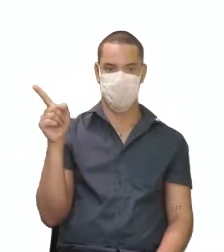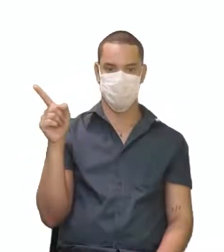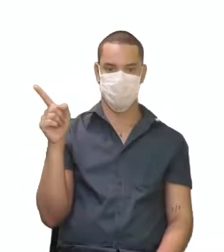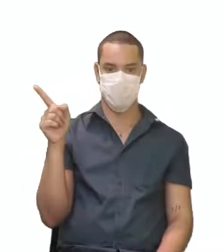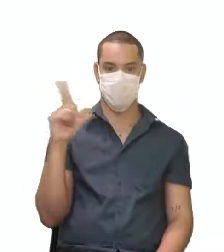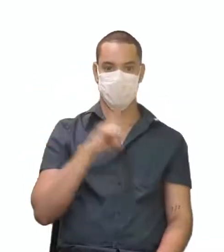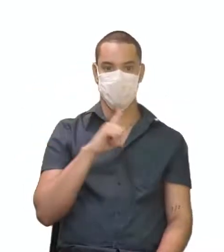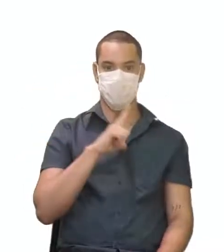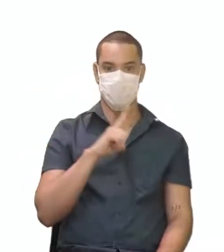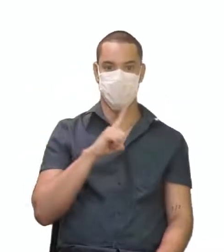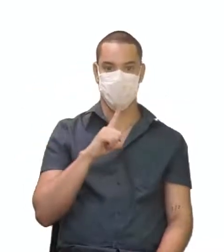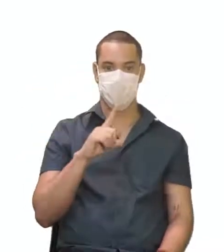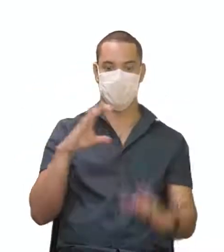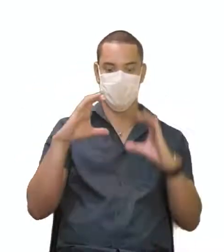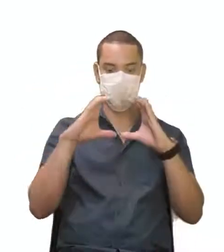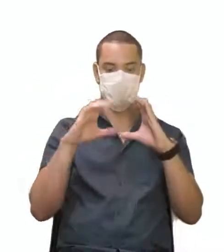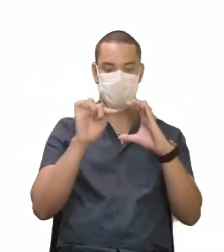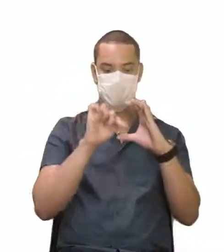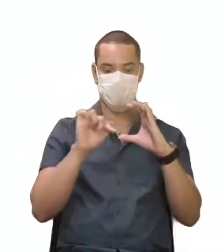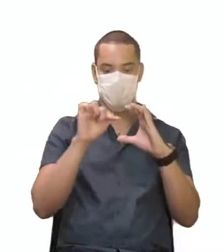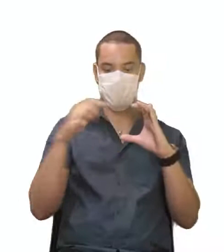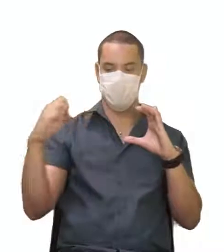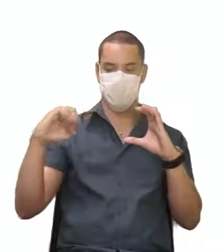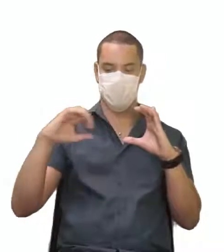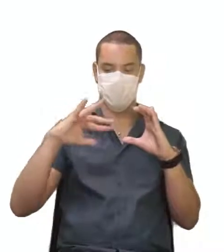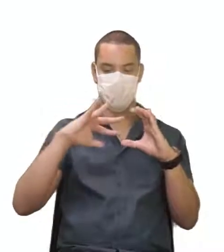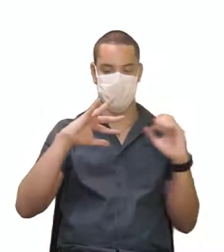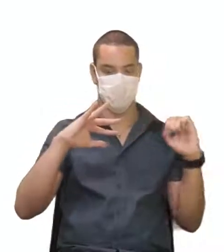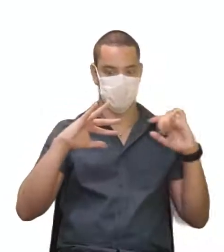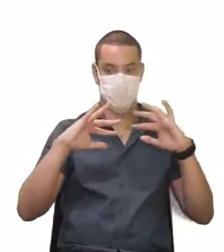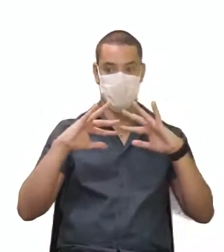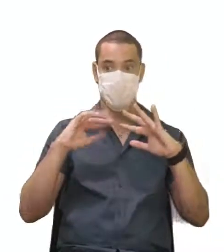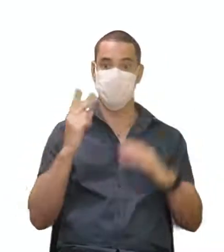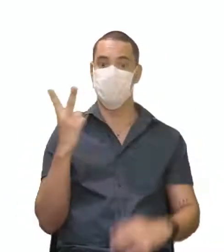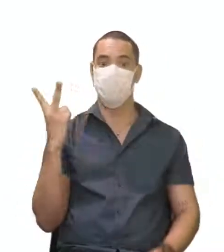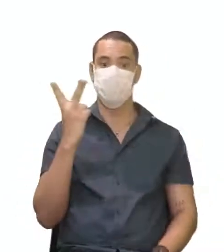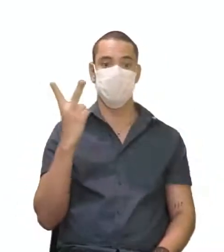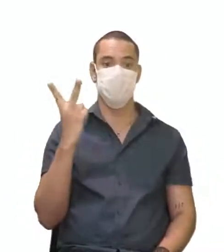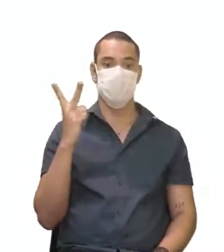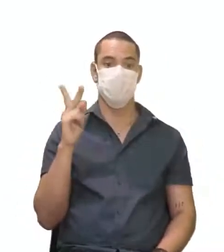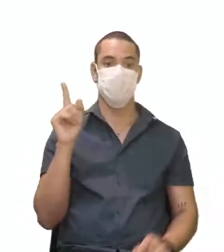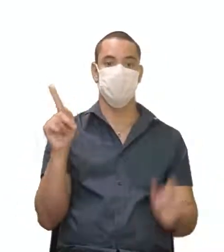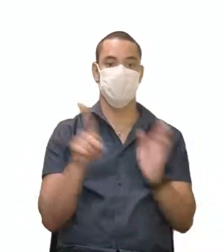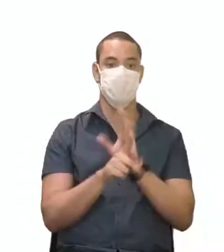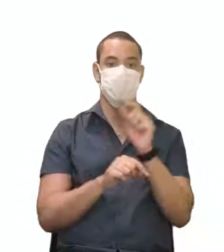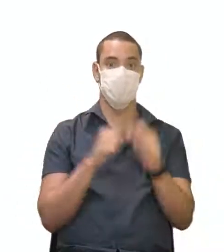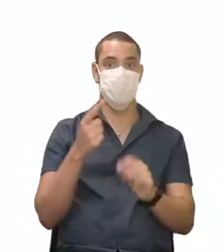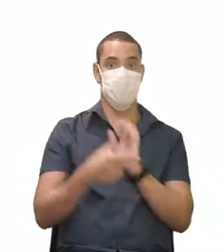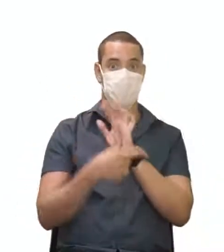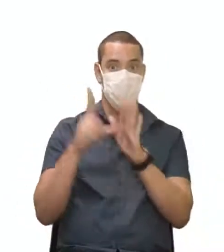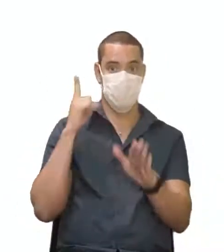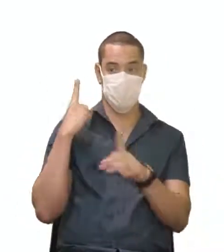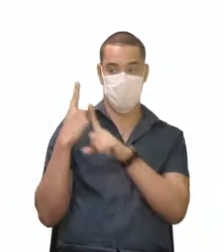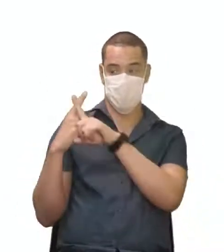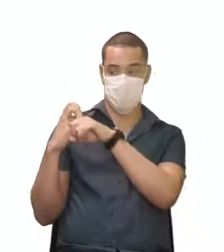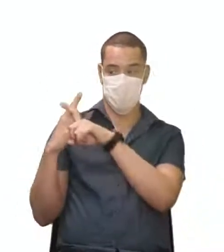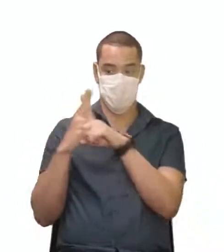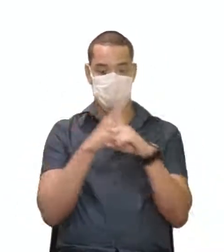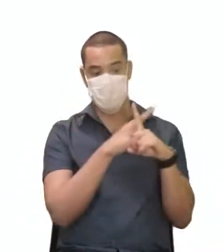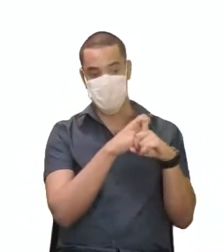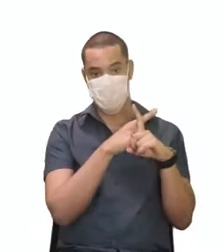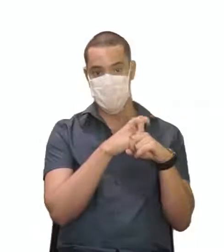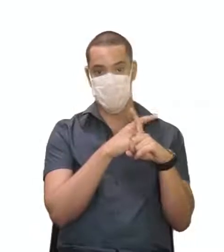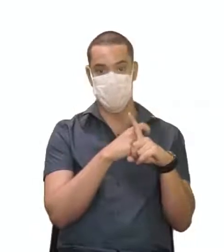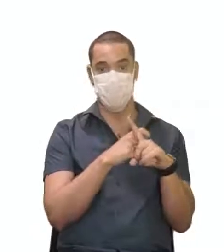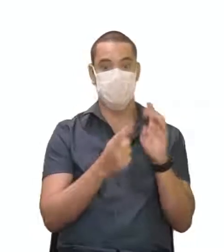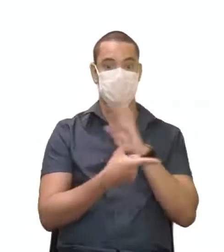centro. Tá vendo? Então, esses dois aqui faziam parte de um cromossomo e essas duas cromátides elas